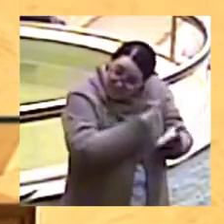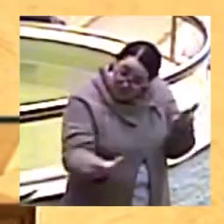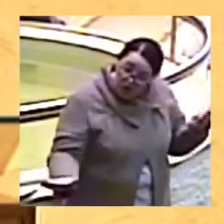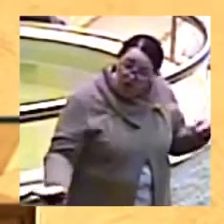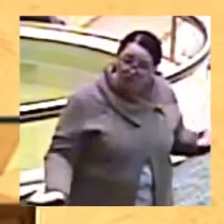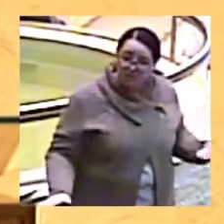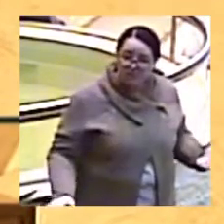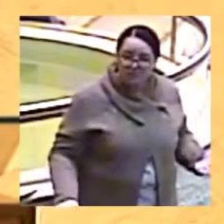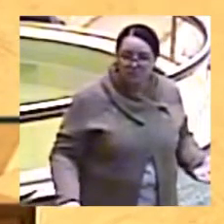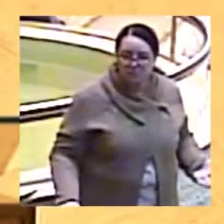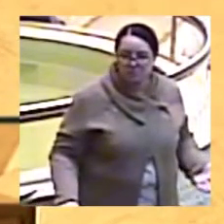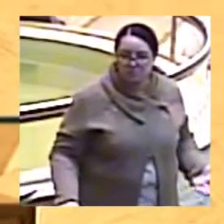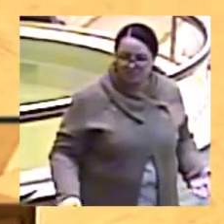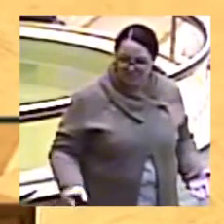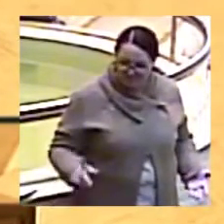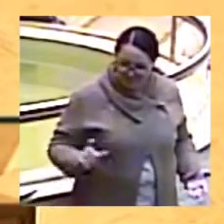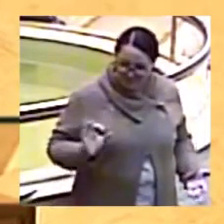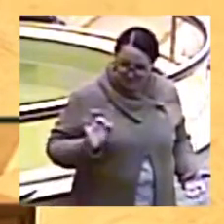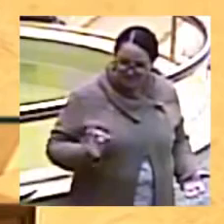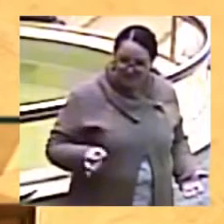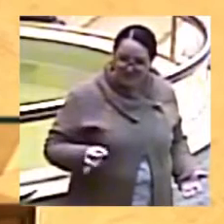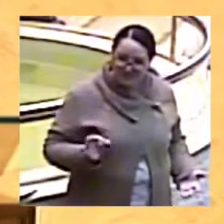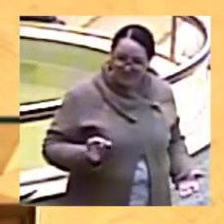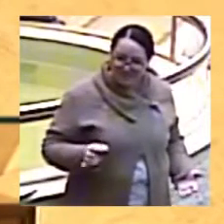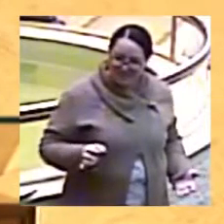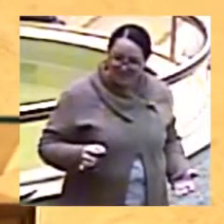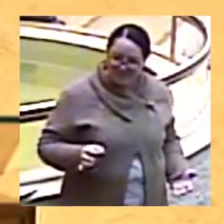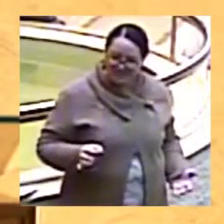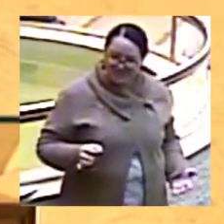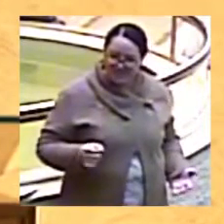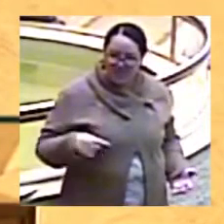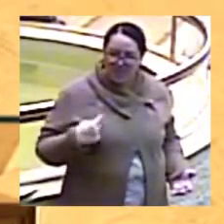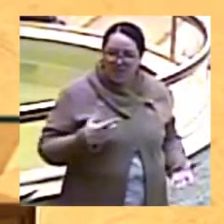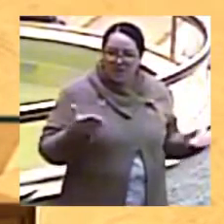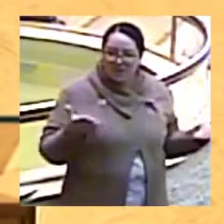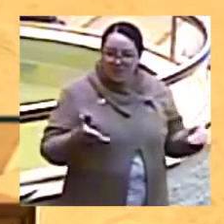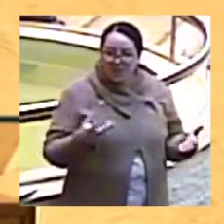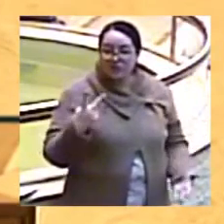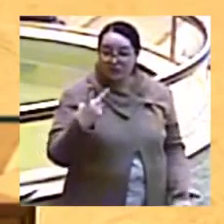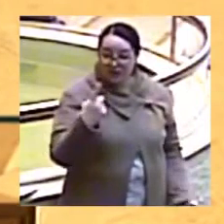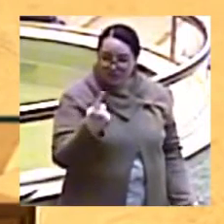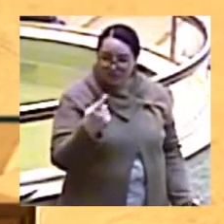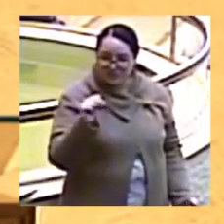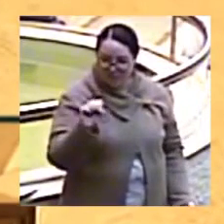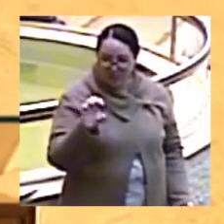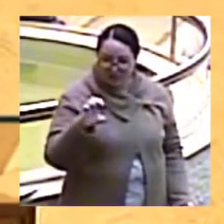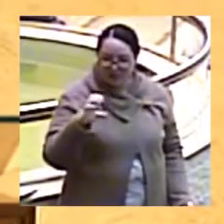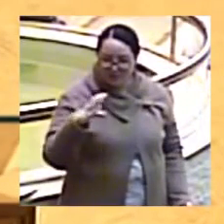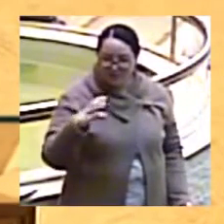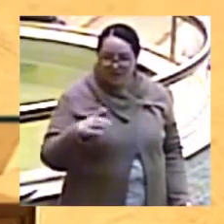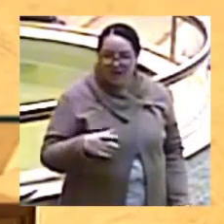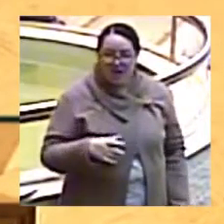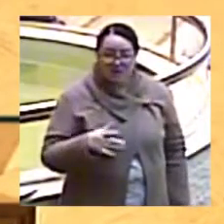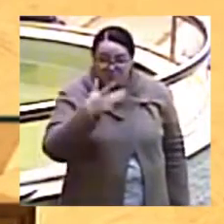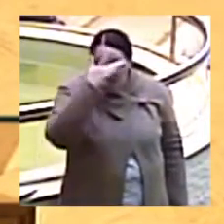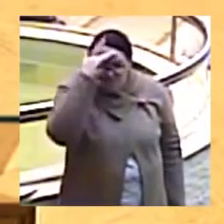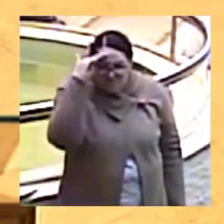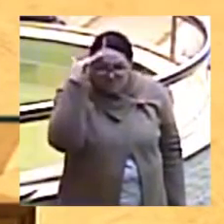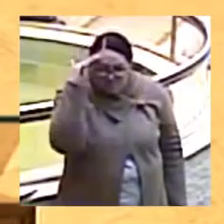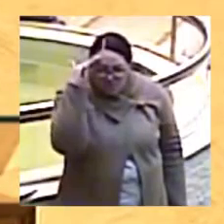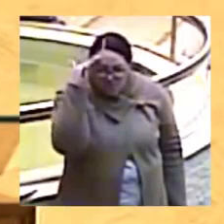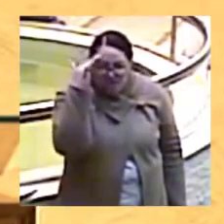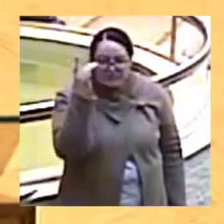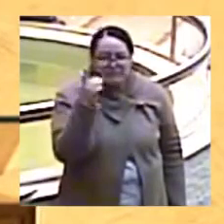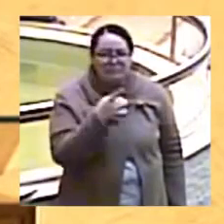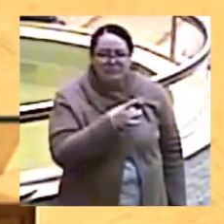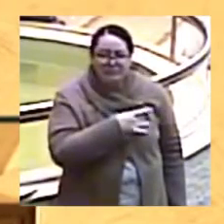que nós temos vivenciado, na igreja do século XXI. As pessoas, têm medo de enfrentar, o problema vivenciado, na